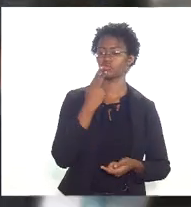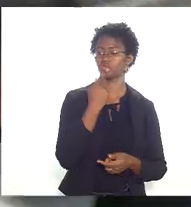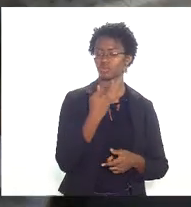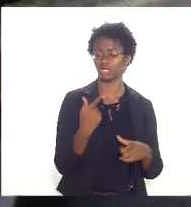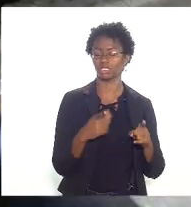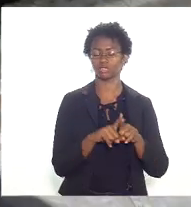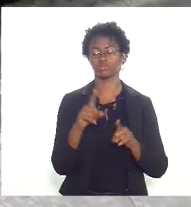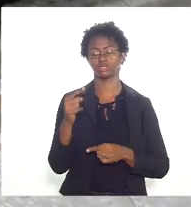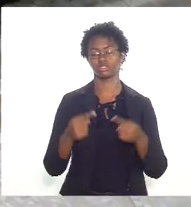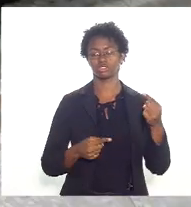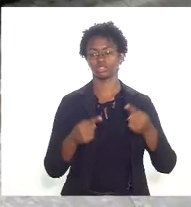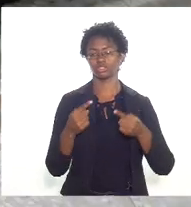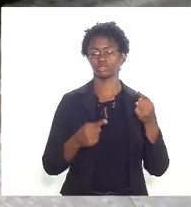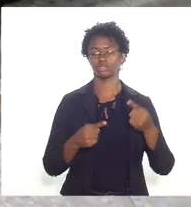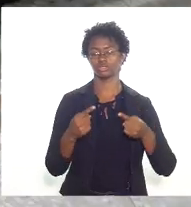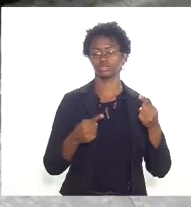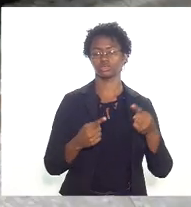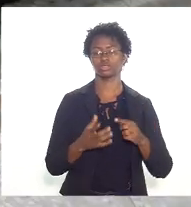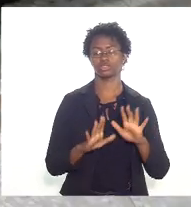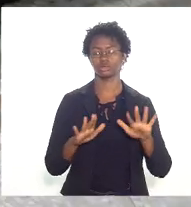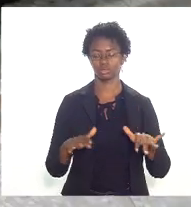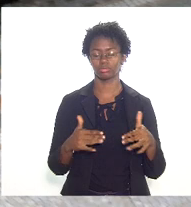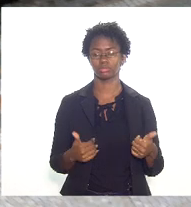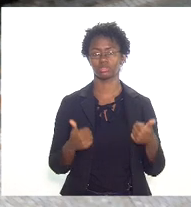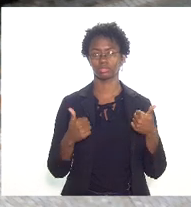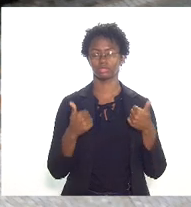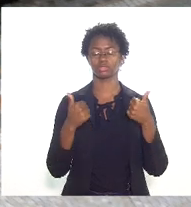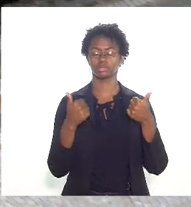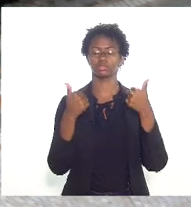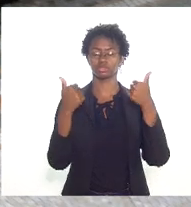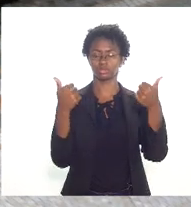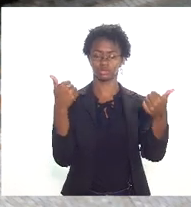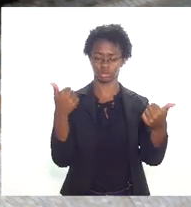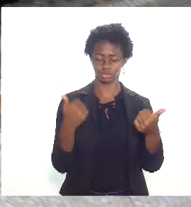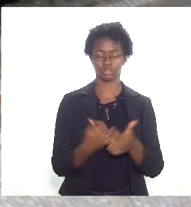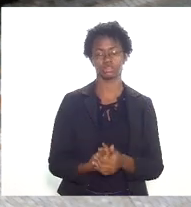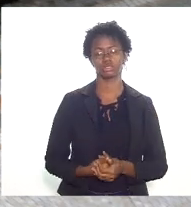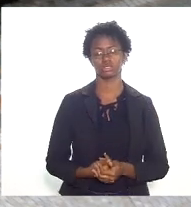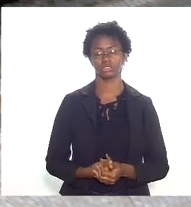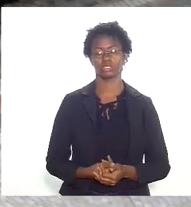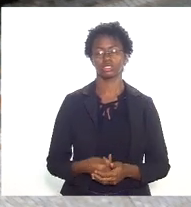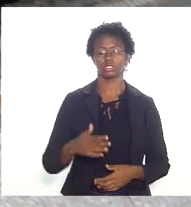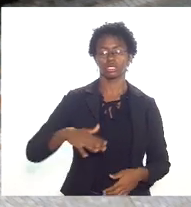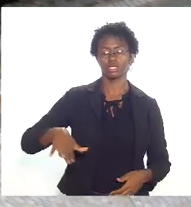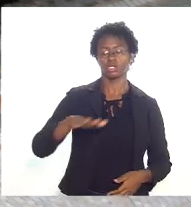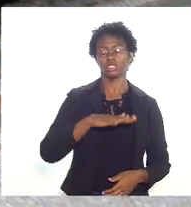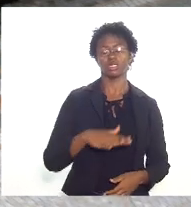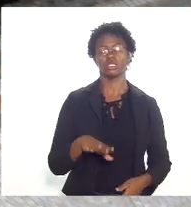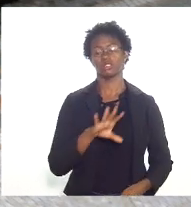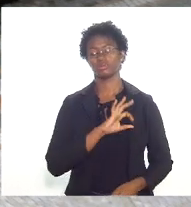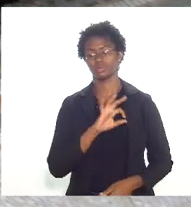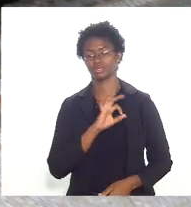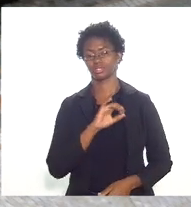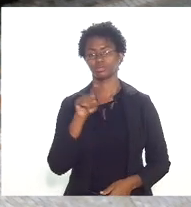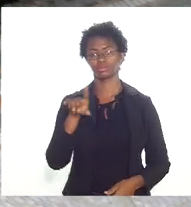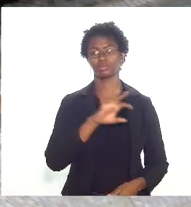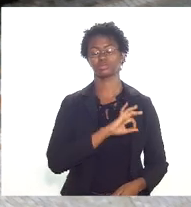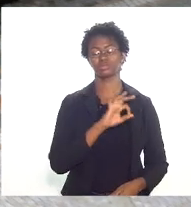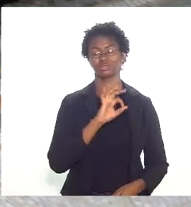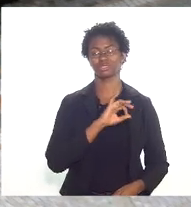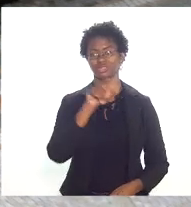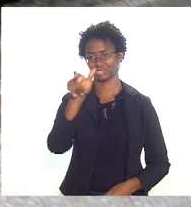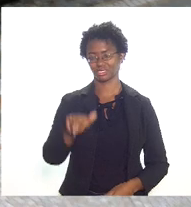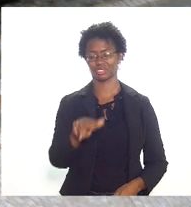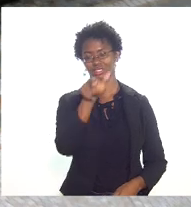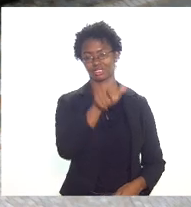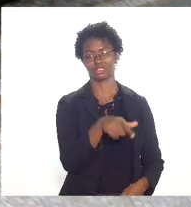discussão sobre a utilização da jurisdição militar para que os policiais militares a gente